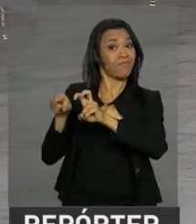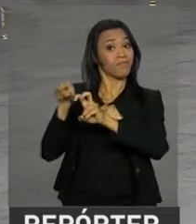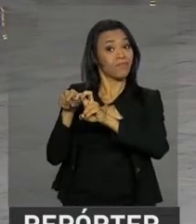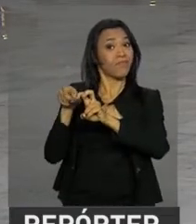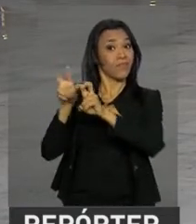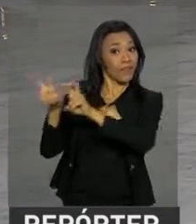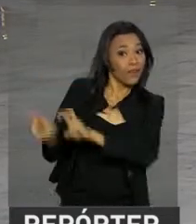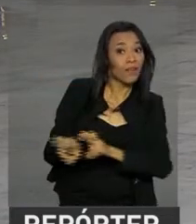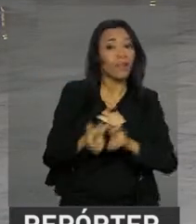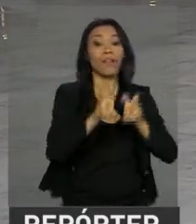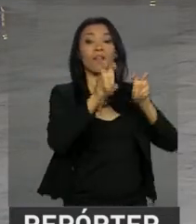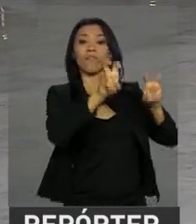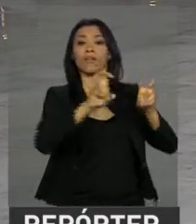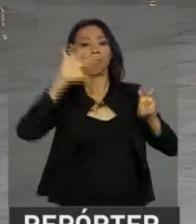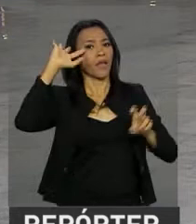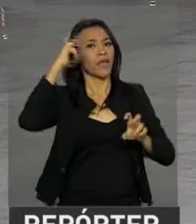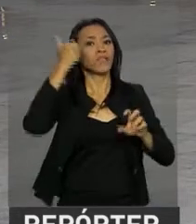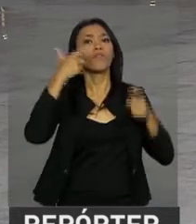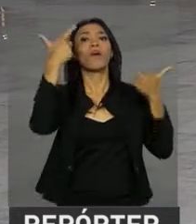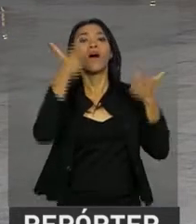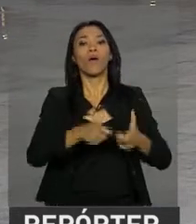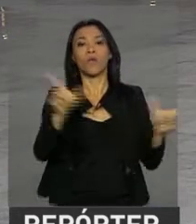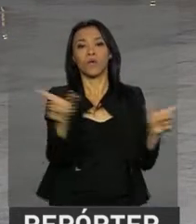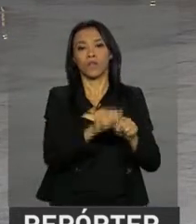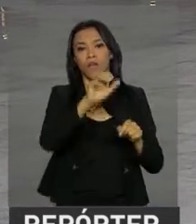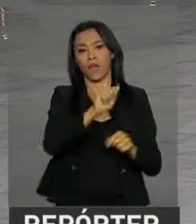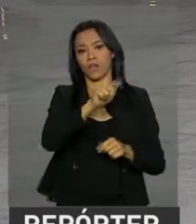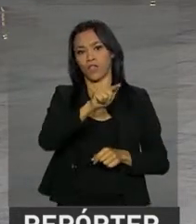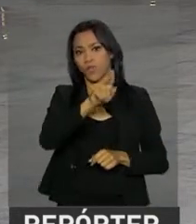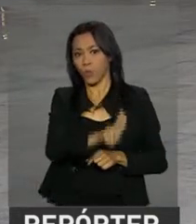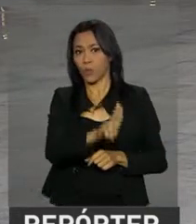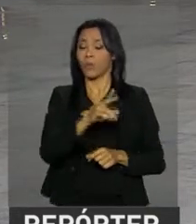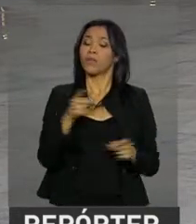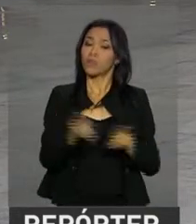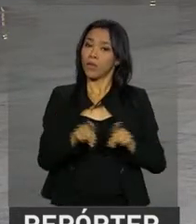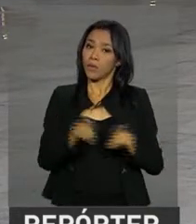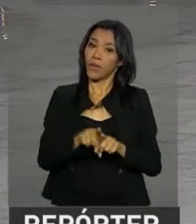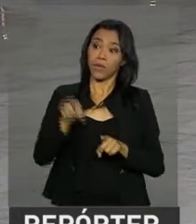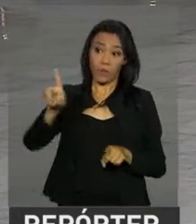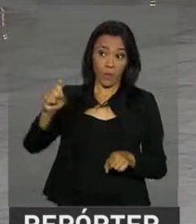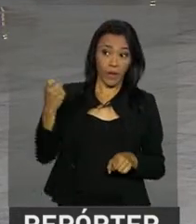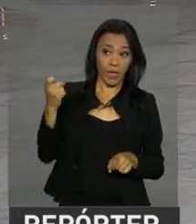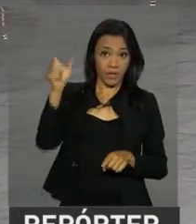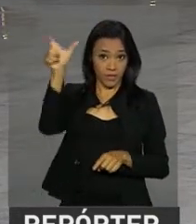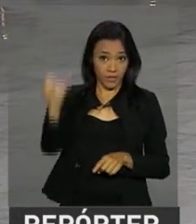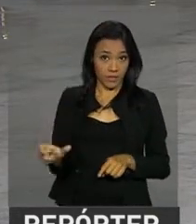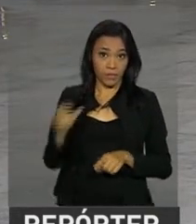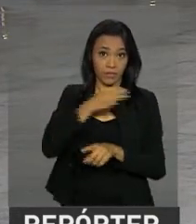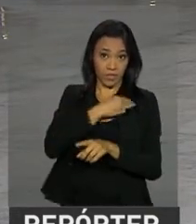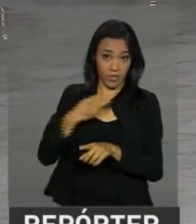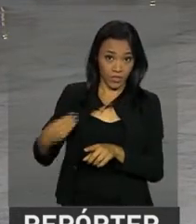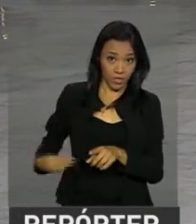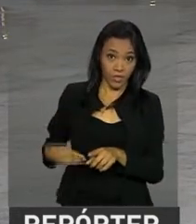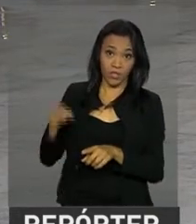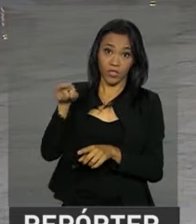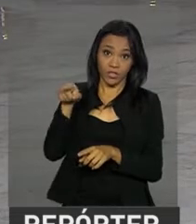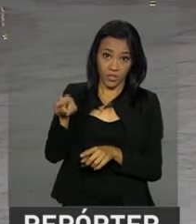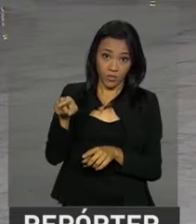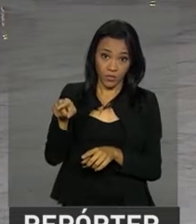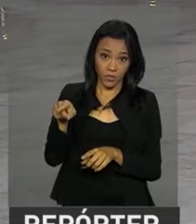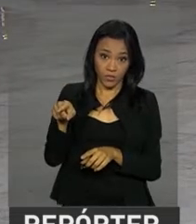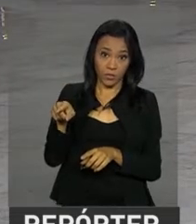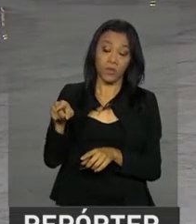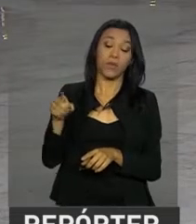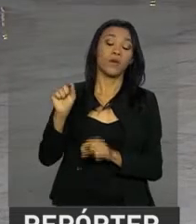a Advocacia Geral da União. O presidente também disse que tentou demover o ex-ministro da demissão, que o